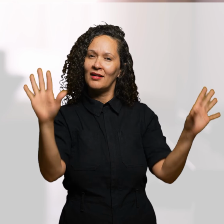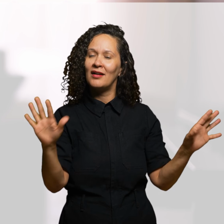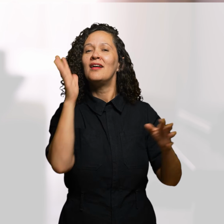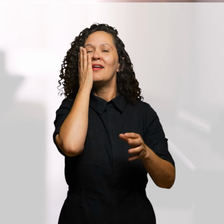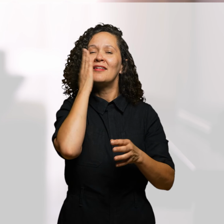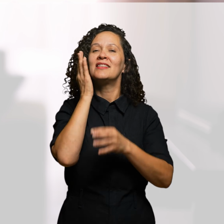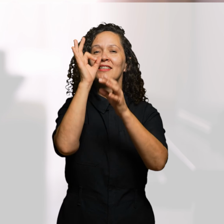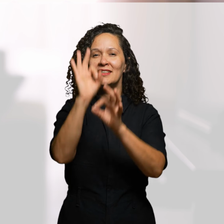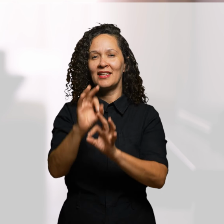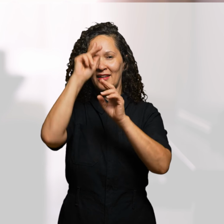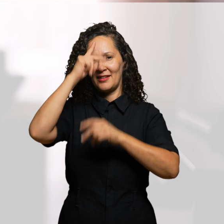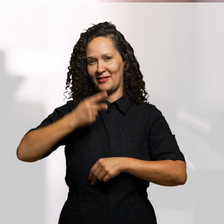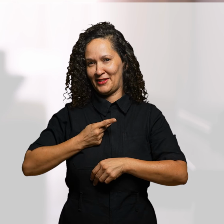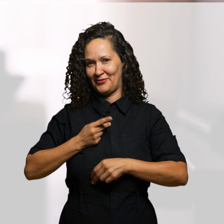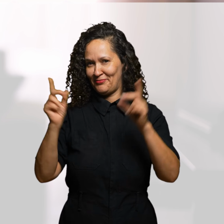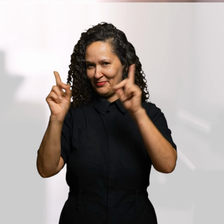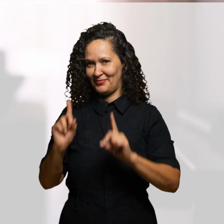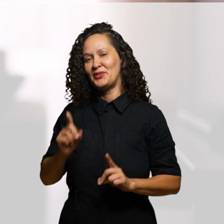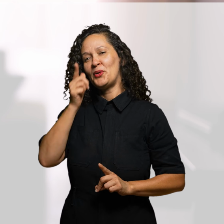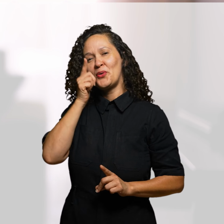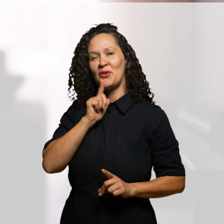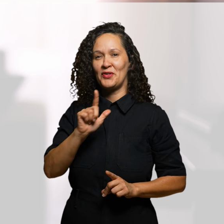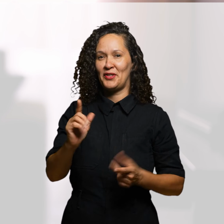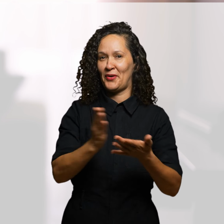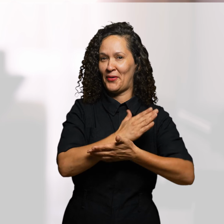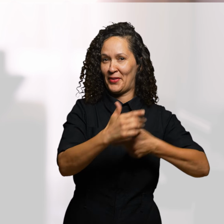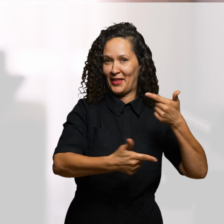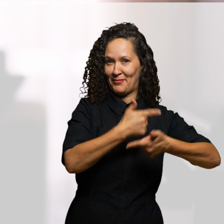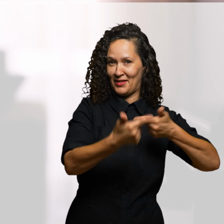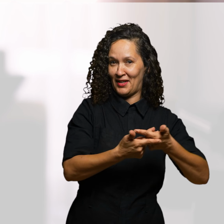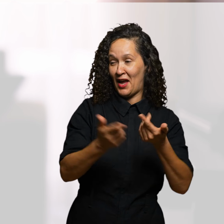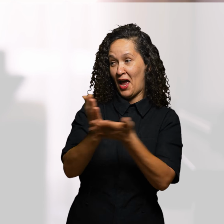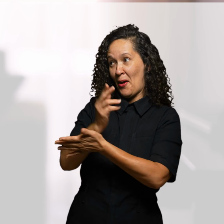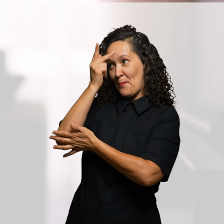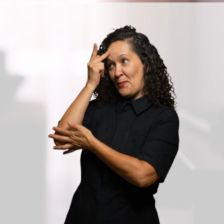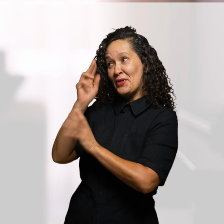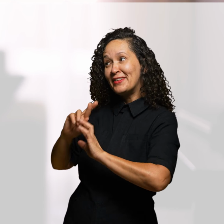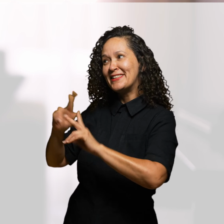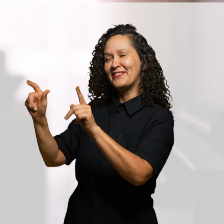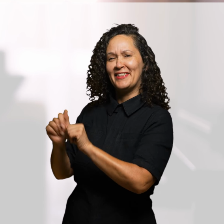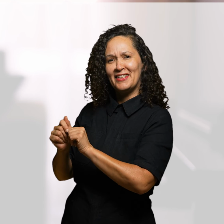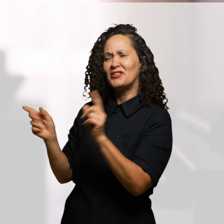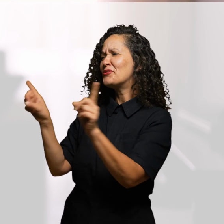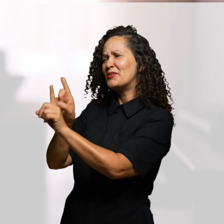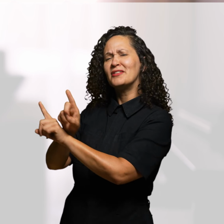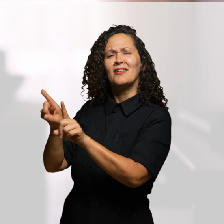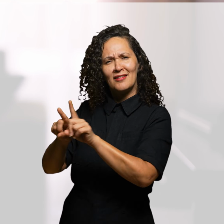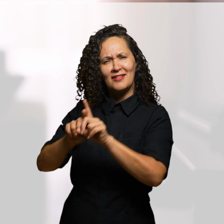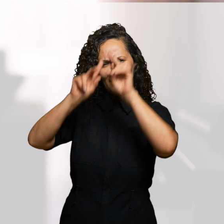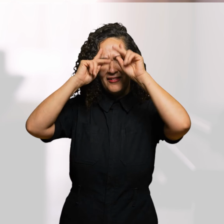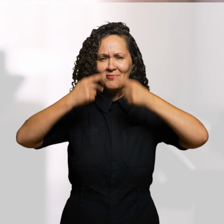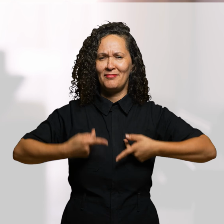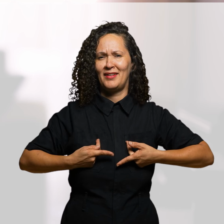eu que tenho deficiência posso fazer uma coisa, talvez a pessoa que não tenha deficiência não faria a mesma coisa e vice-versa. Então é do ser